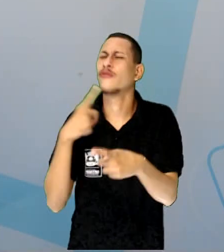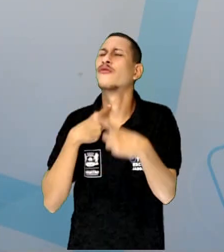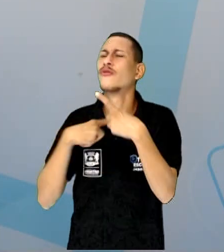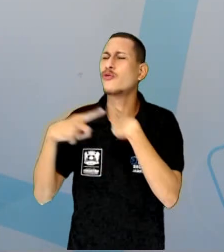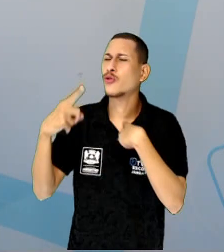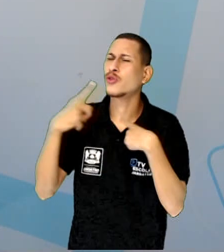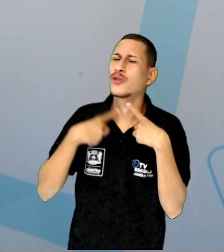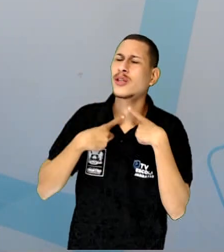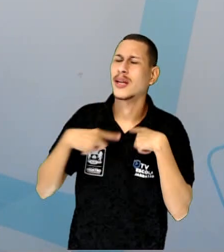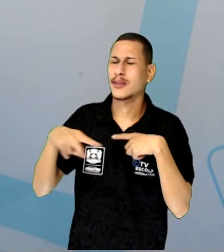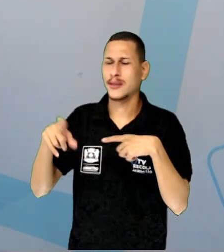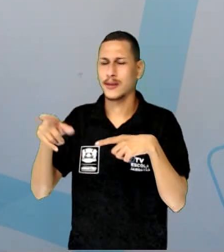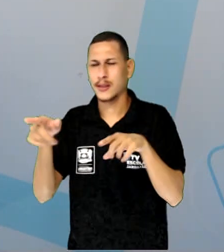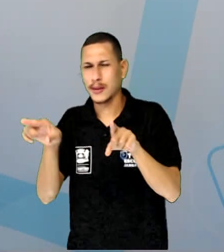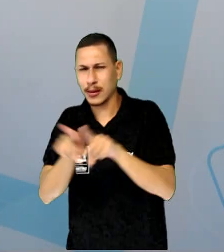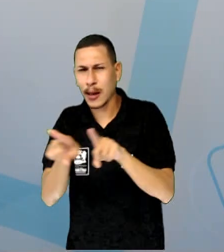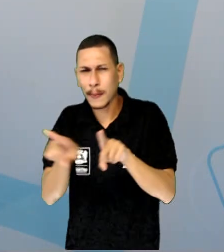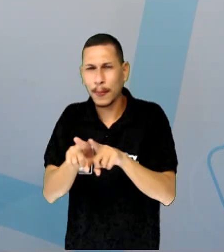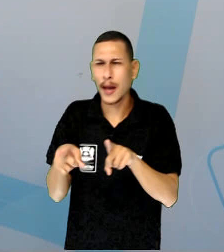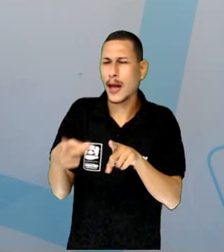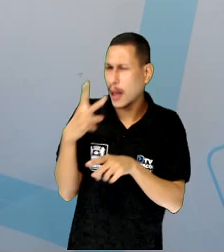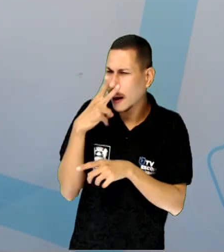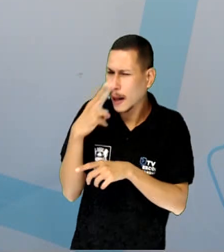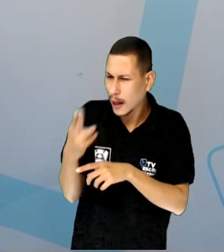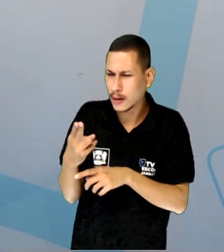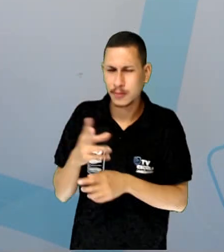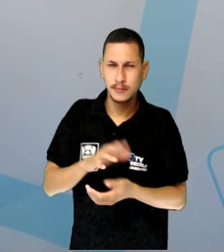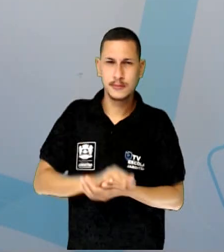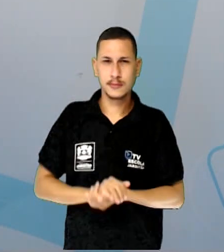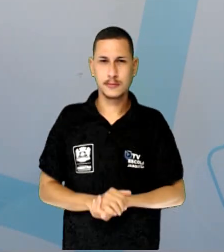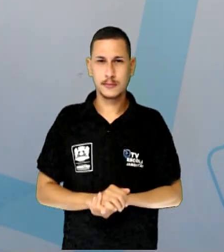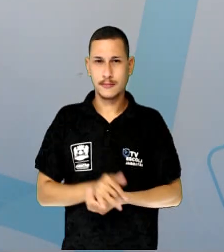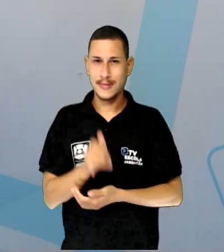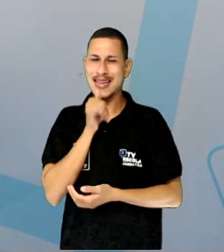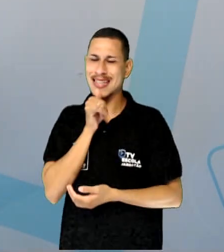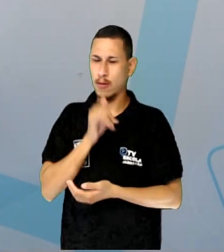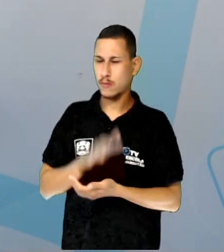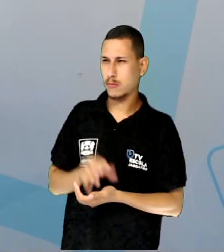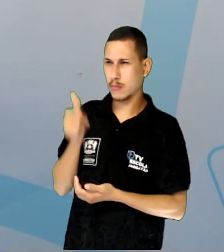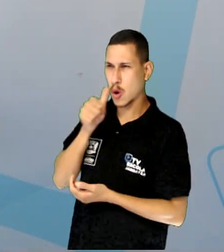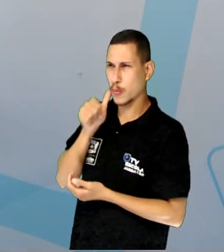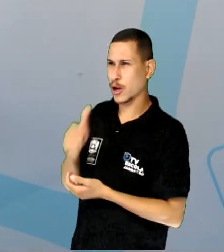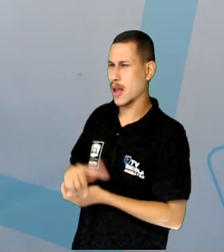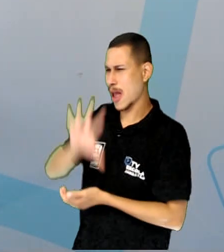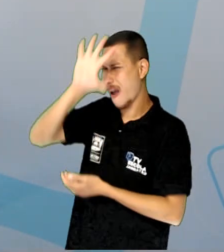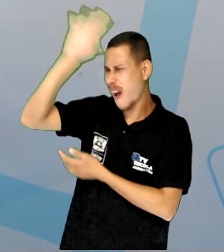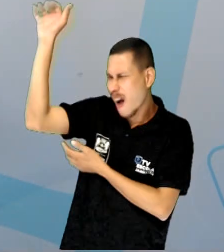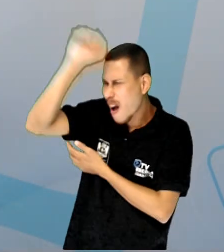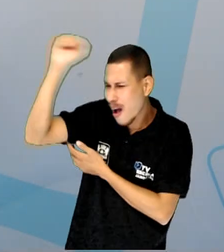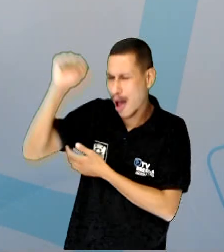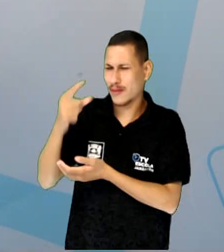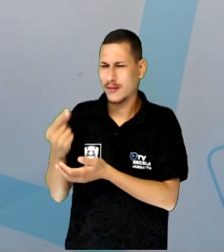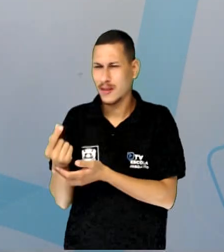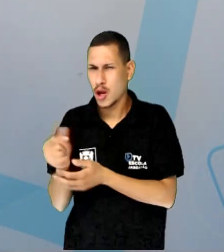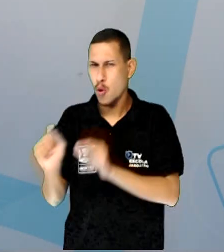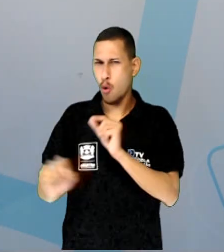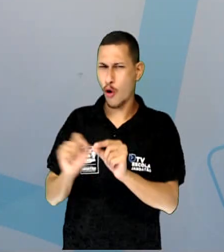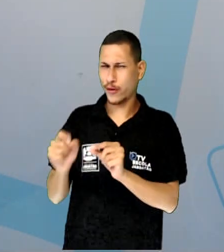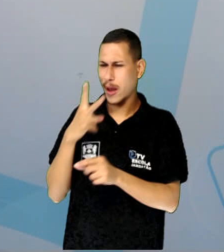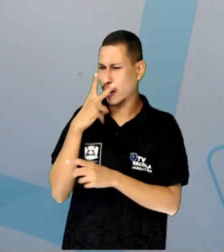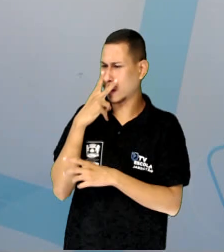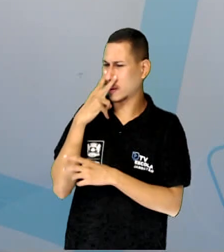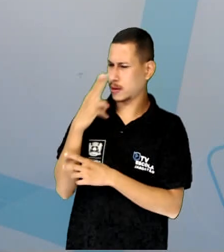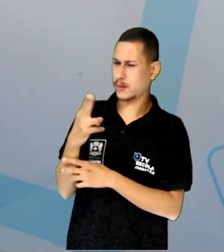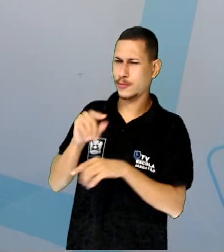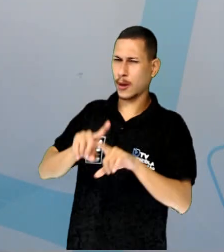que envolve questões de achismo, né? Por exemplo, se ela ganhasse na loteria, né? Isso é o que eu estou achando,